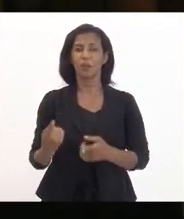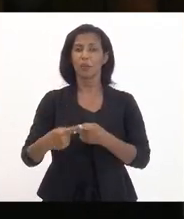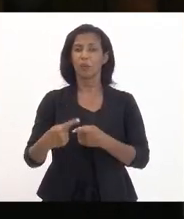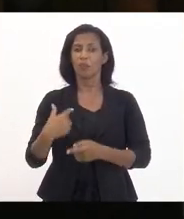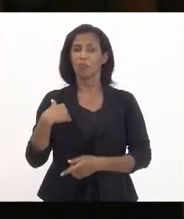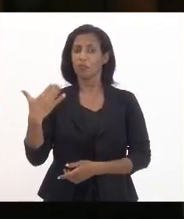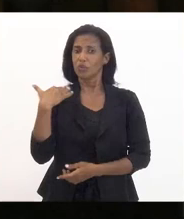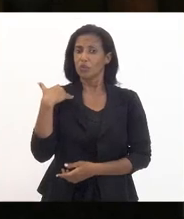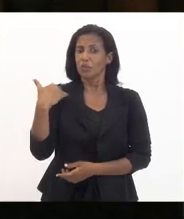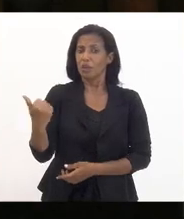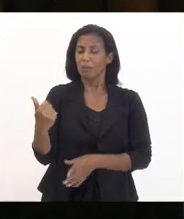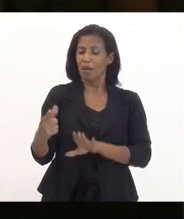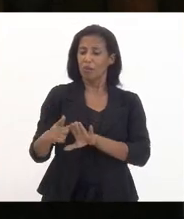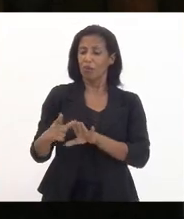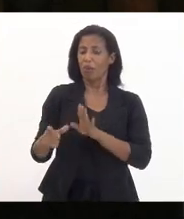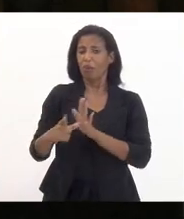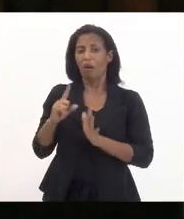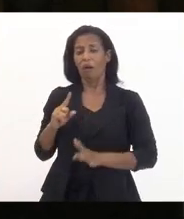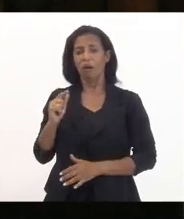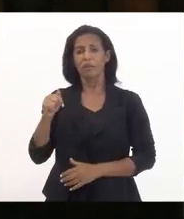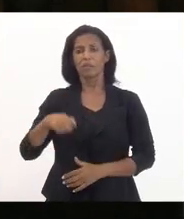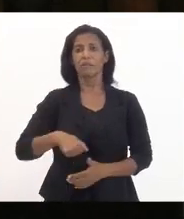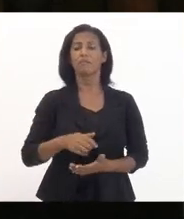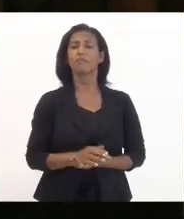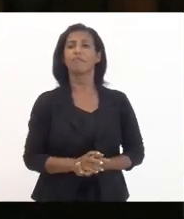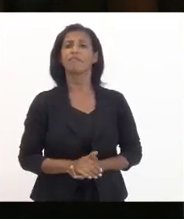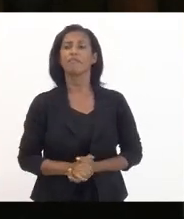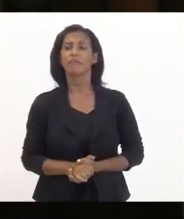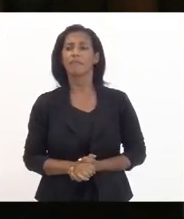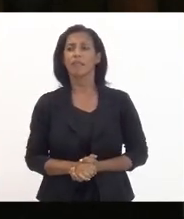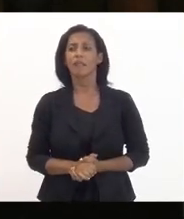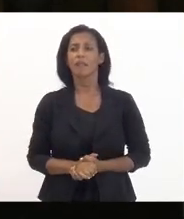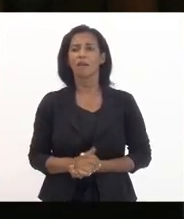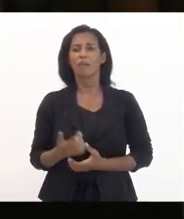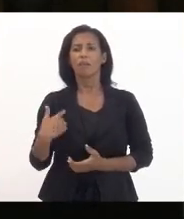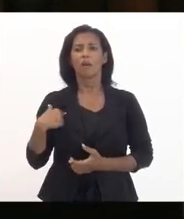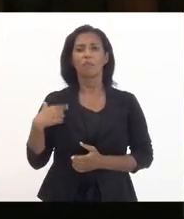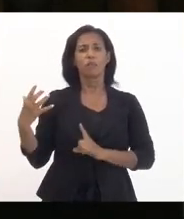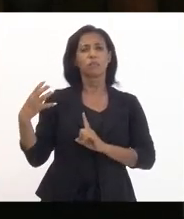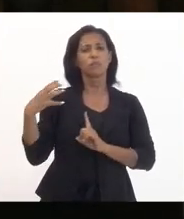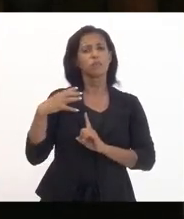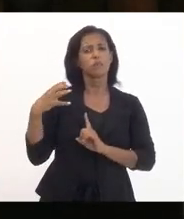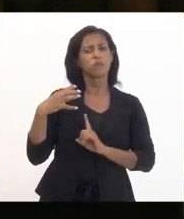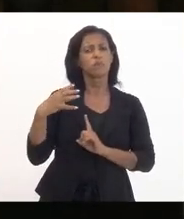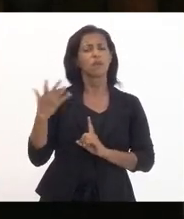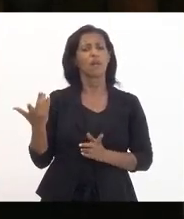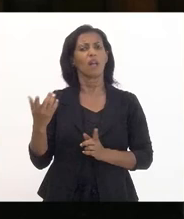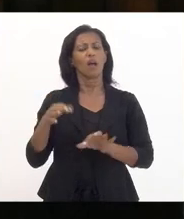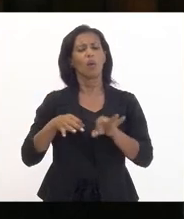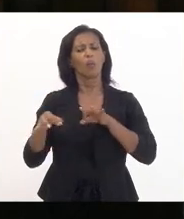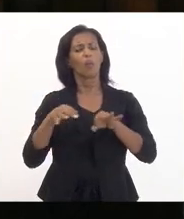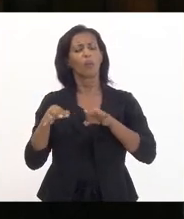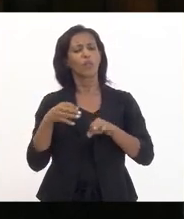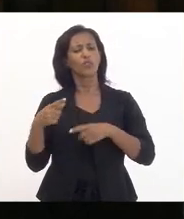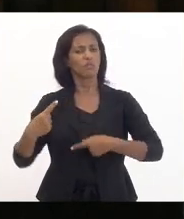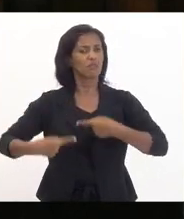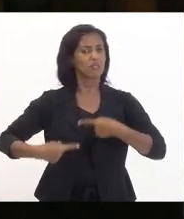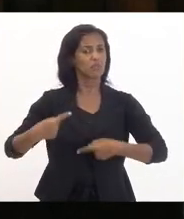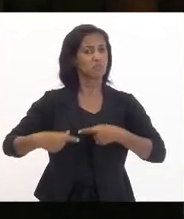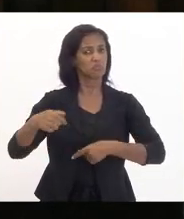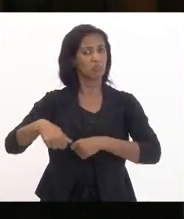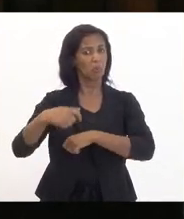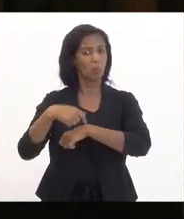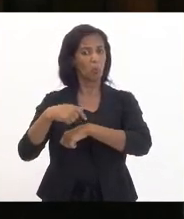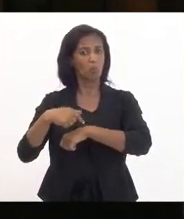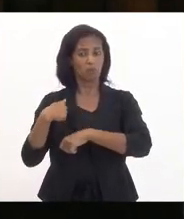chamado instantes antes aqui no plenário da Assembleia Legislativa para uma tentativa de composição a um projeto que estava sendo discutido nesse